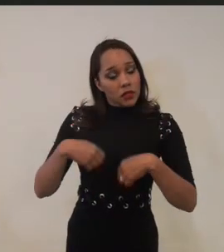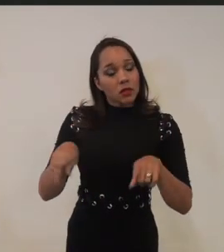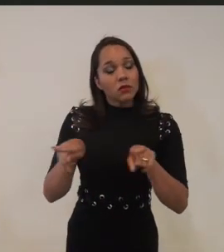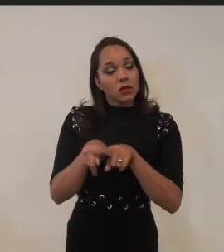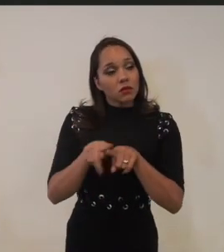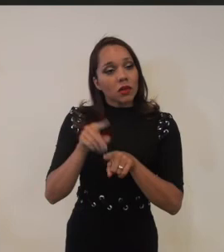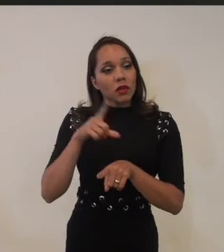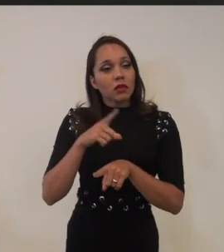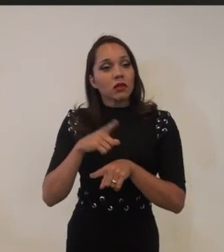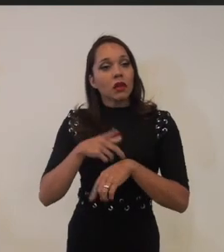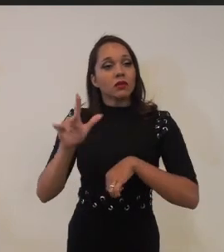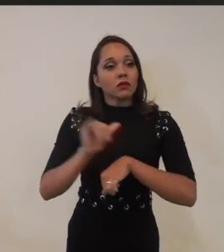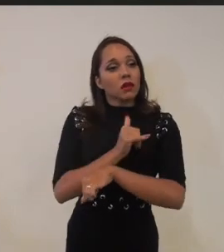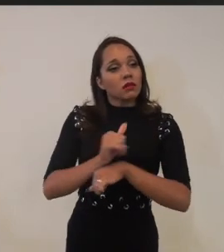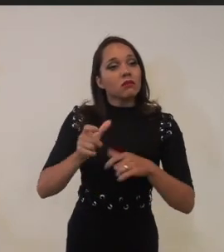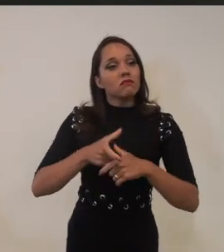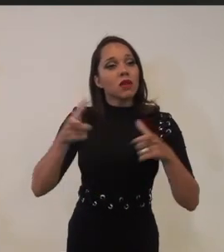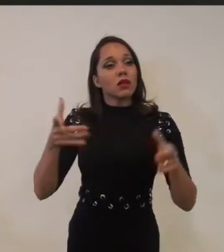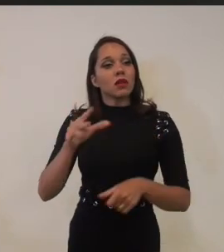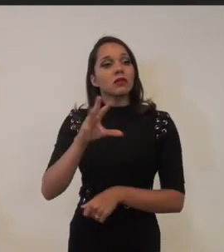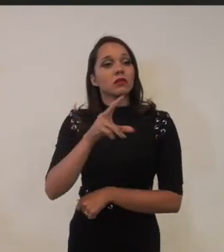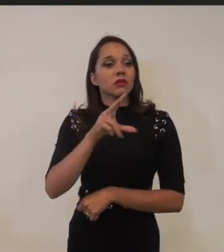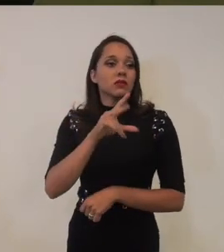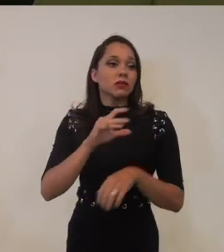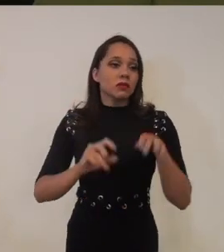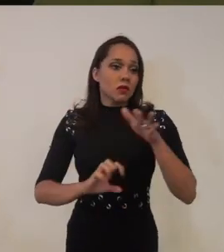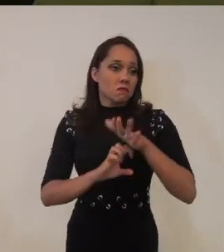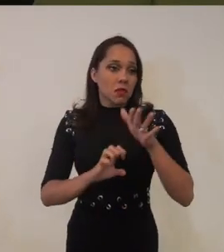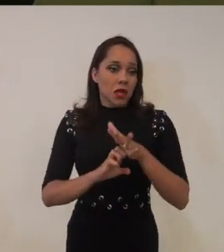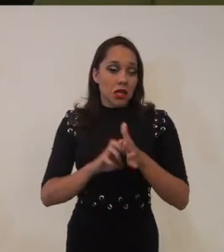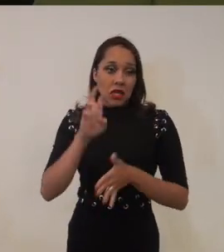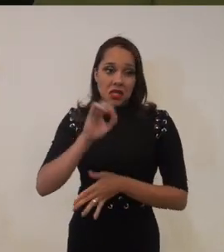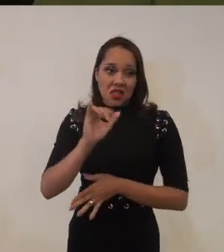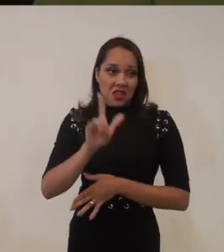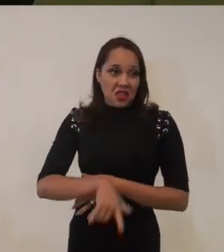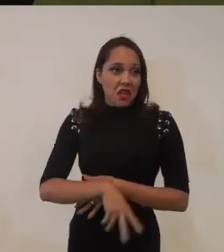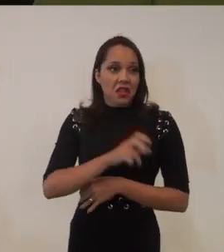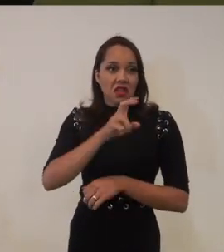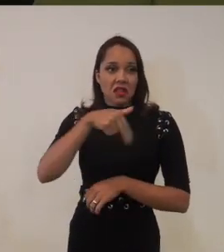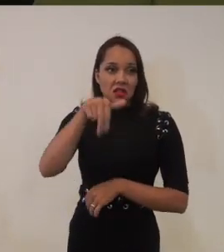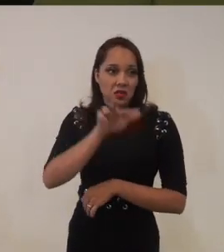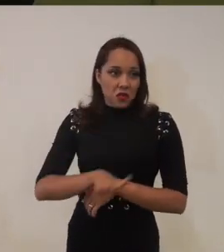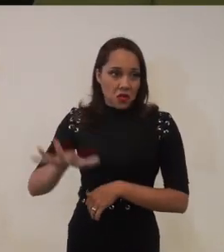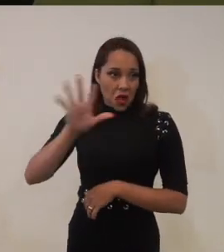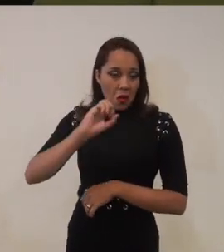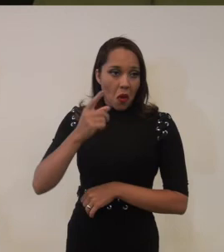estratégia para as grandes empresas, sejam nacionais ou de capital estrangeiro, né?